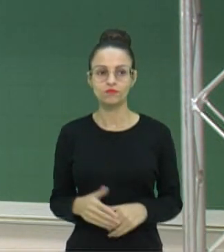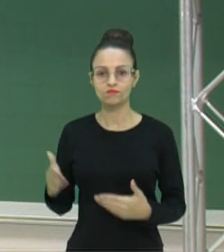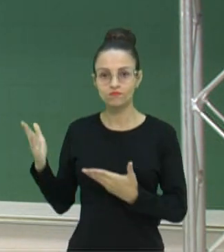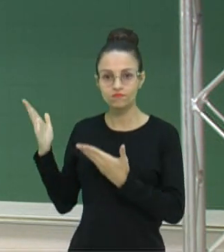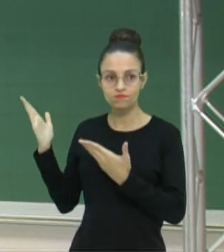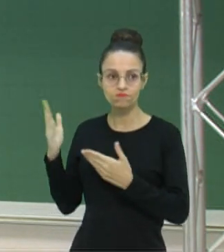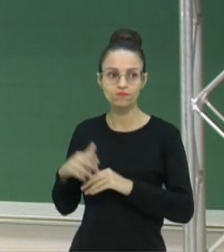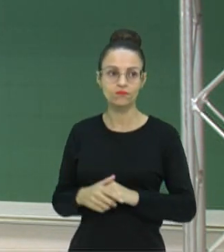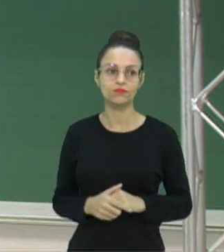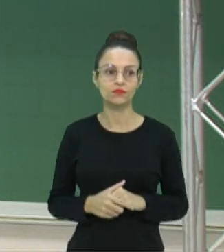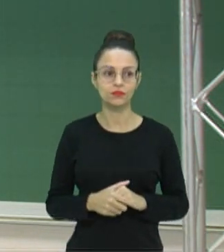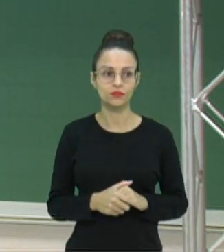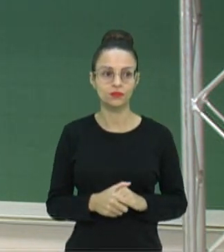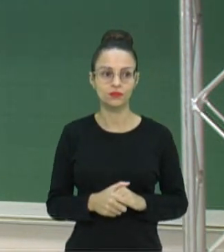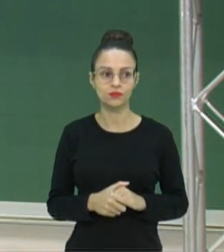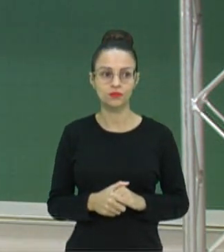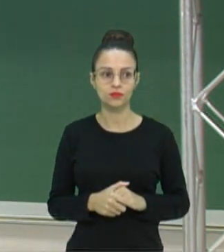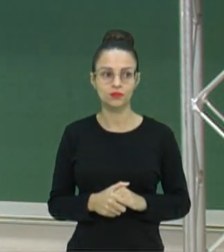ó.